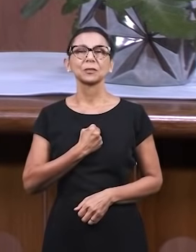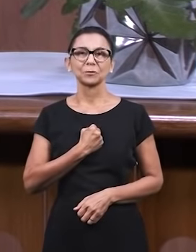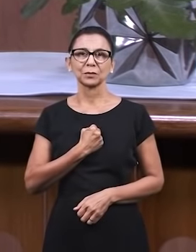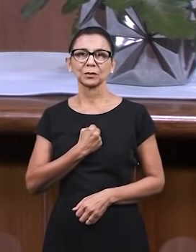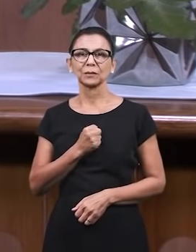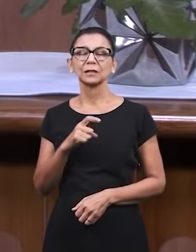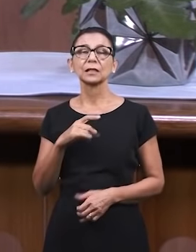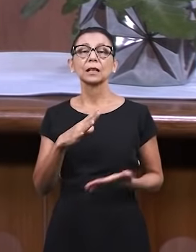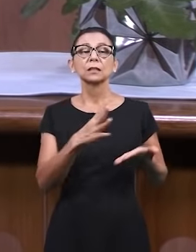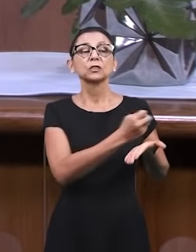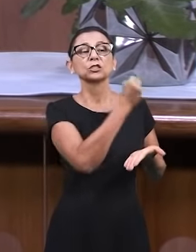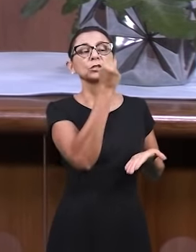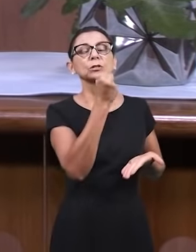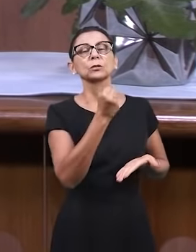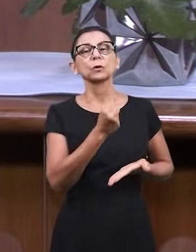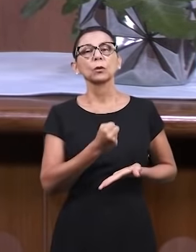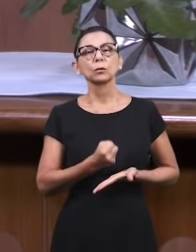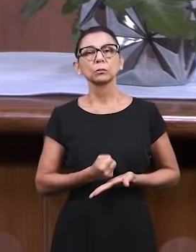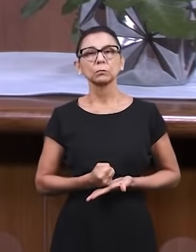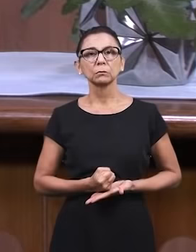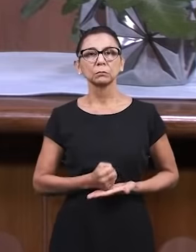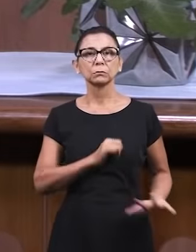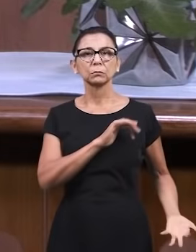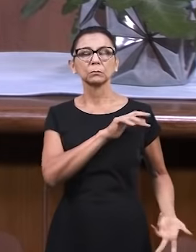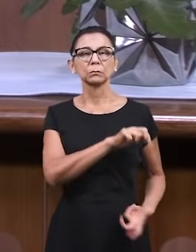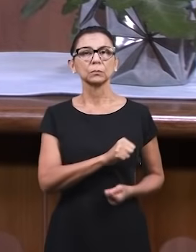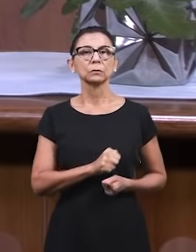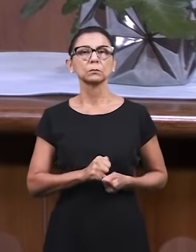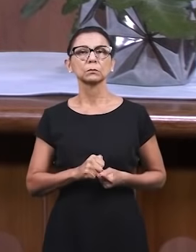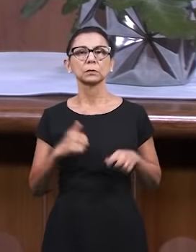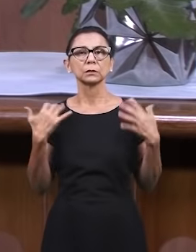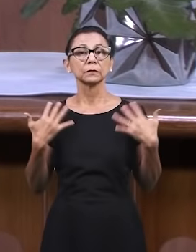Quem nos tirou das aflições deste mundo?